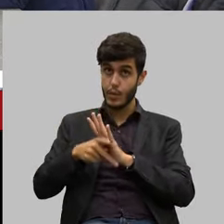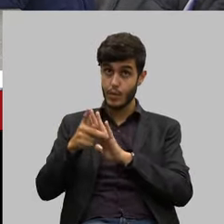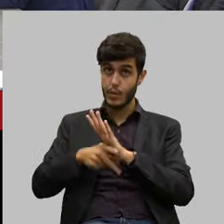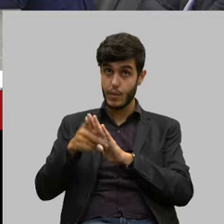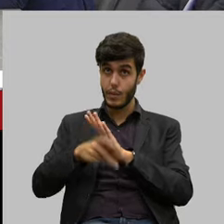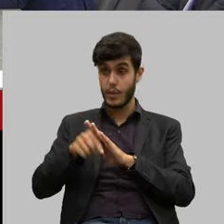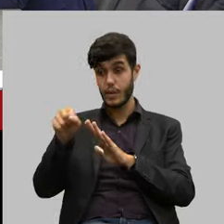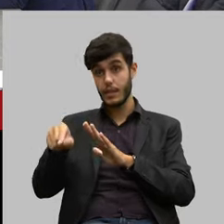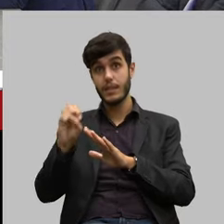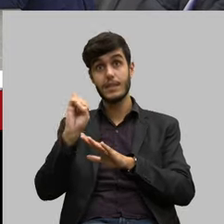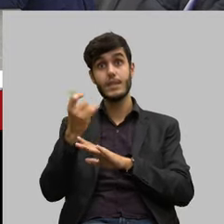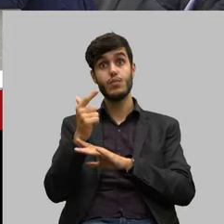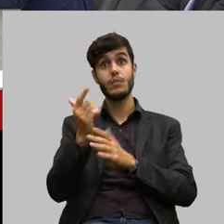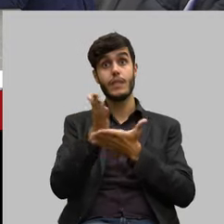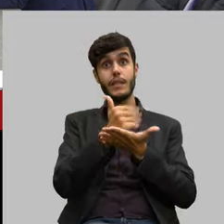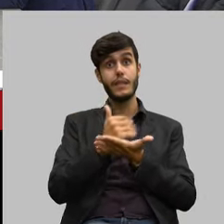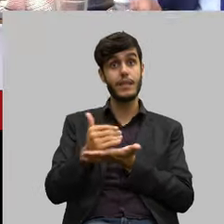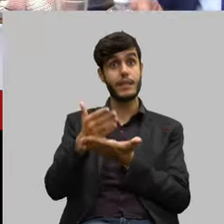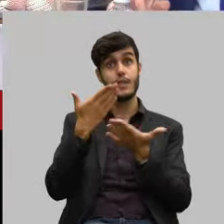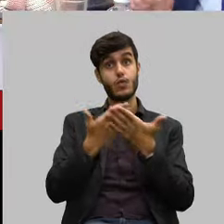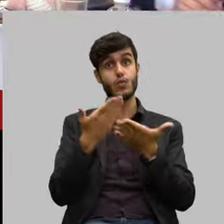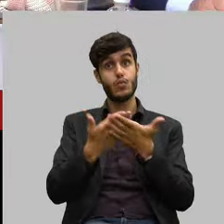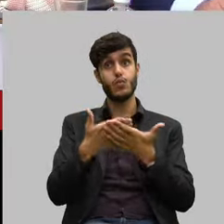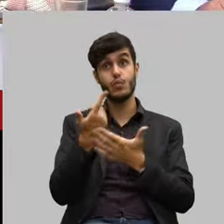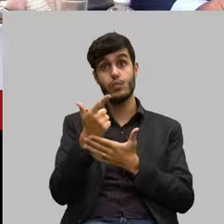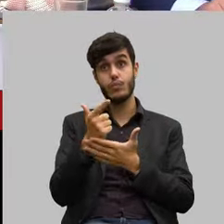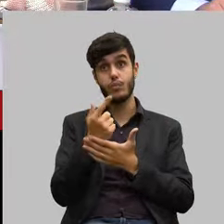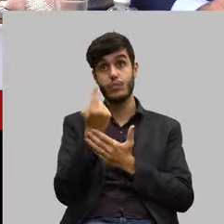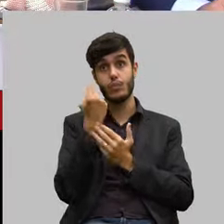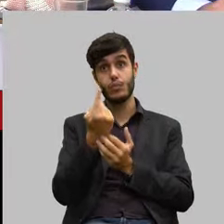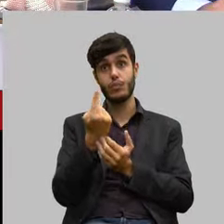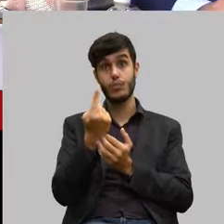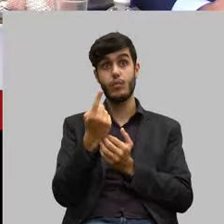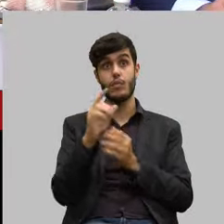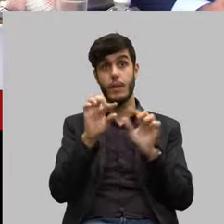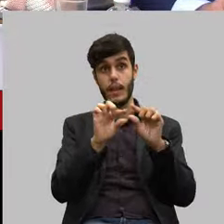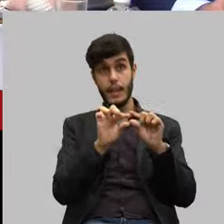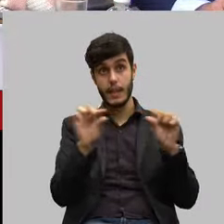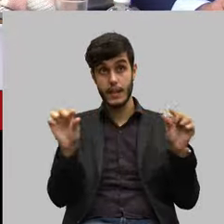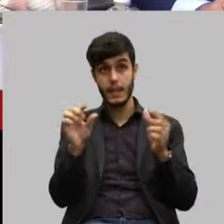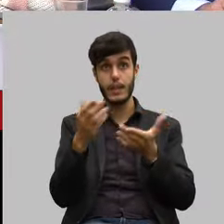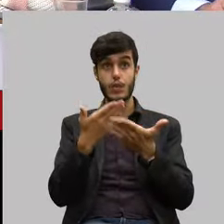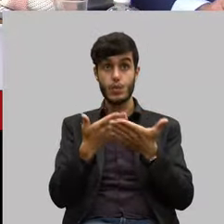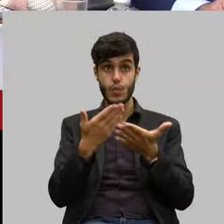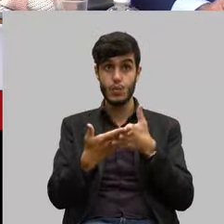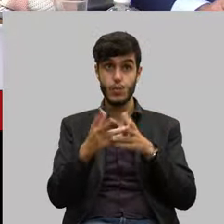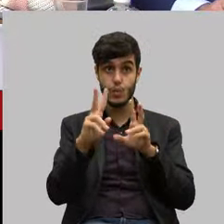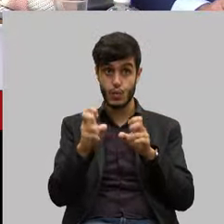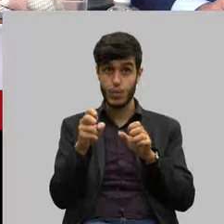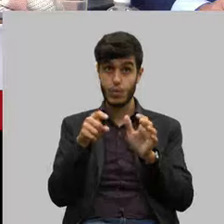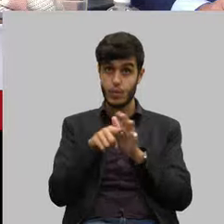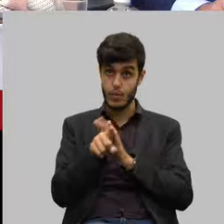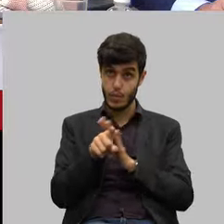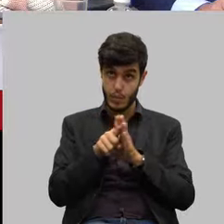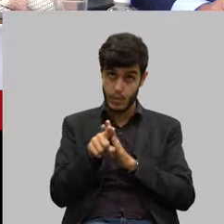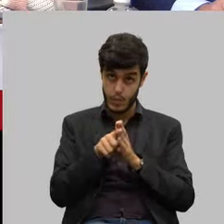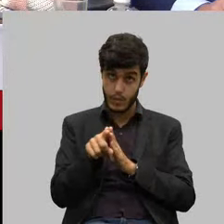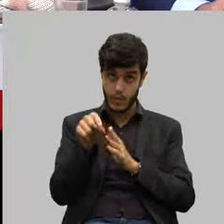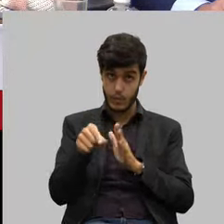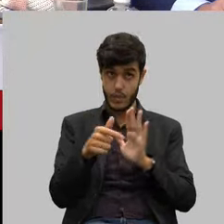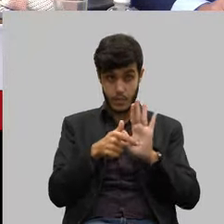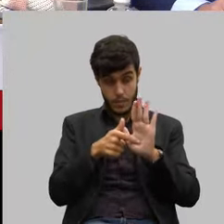projeto de lei sem um estudo sem uma linha que demonstre que a que